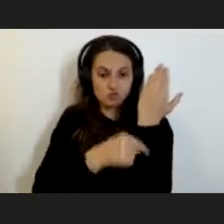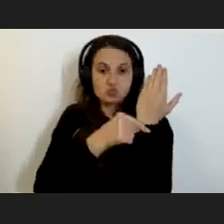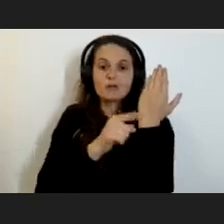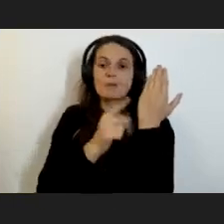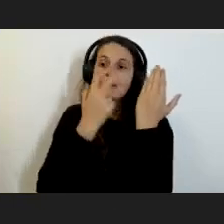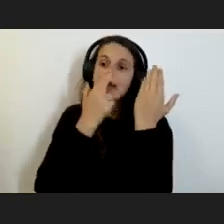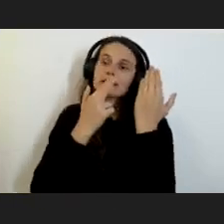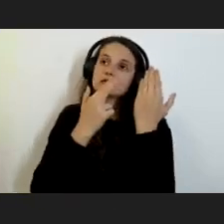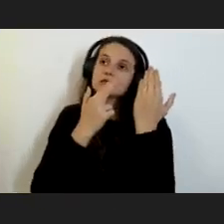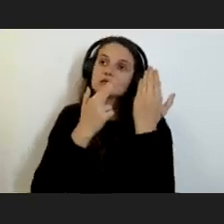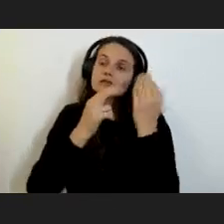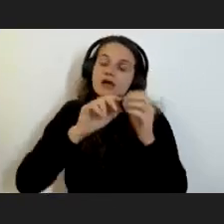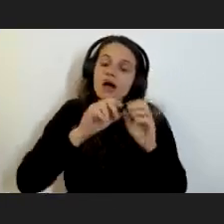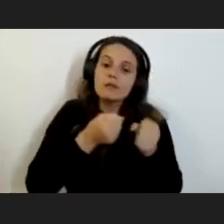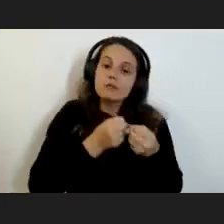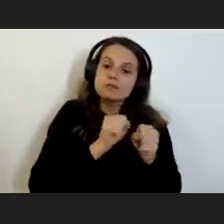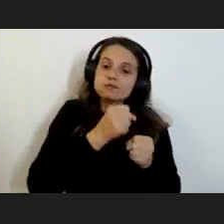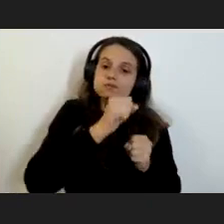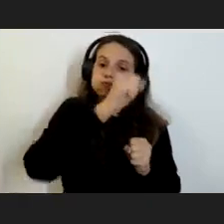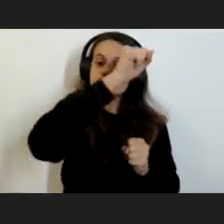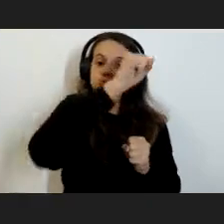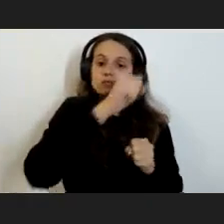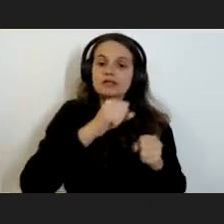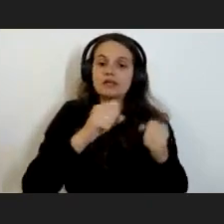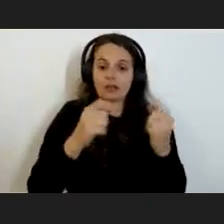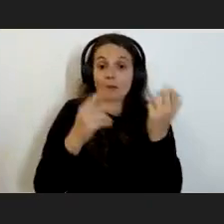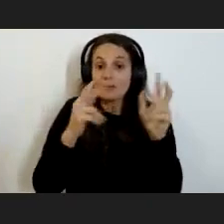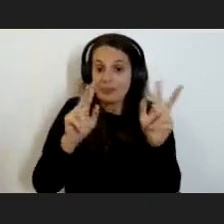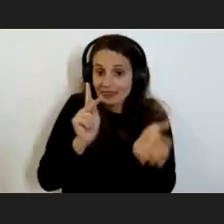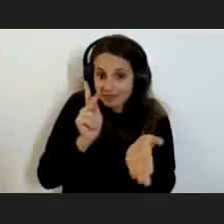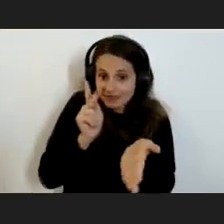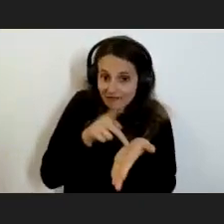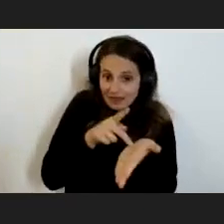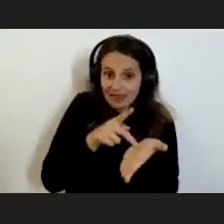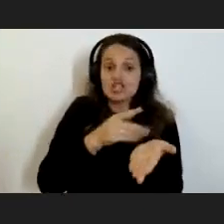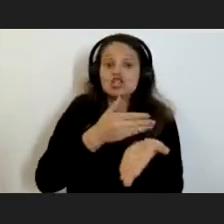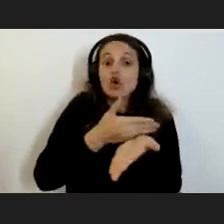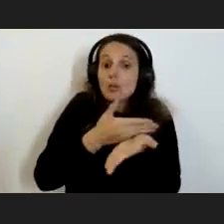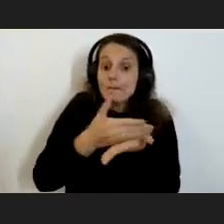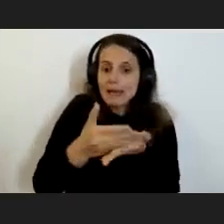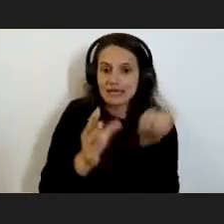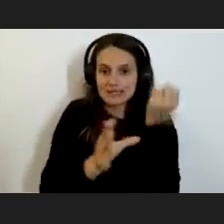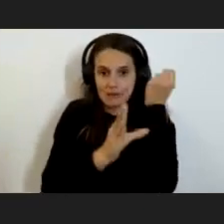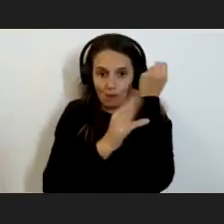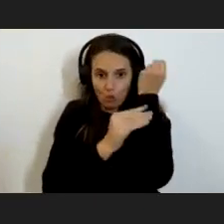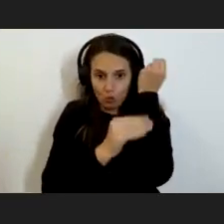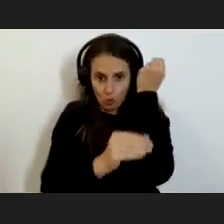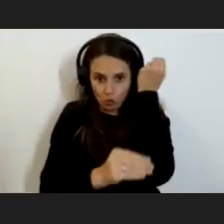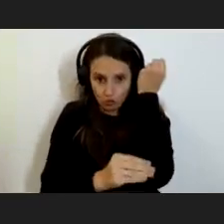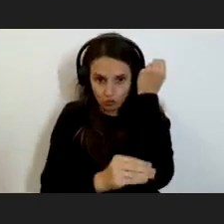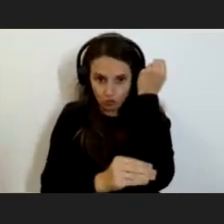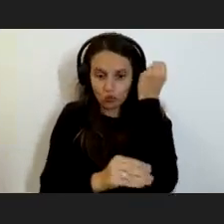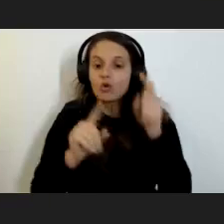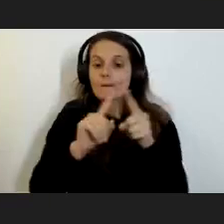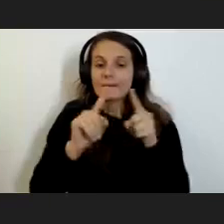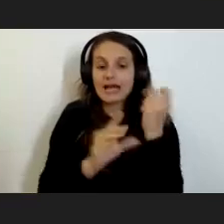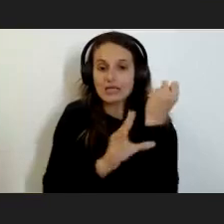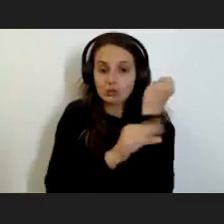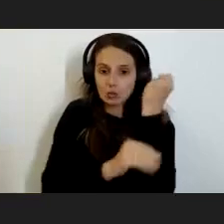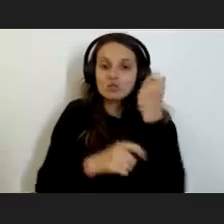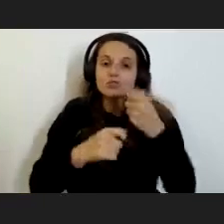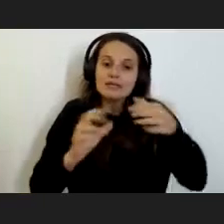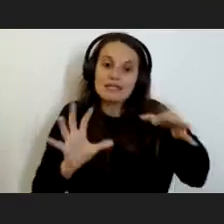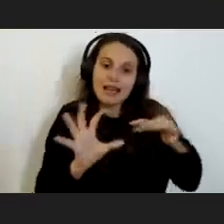extensora. Aí eles começam aqui, mas o tendão deles gruda nessa estruturazinha óssea aqui do